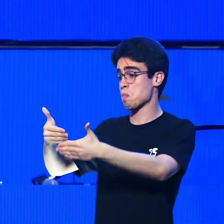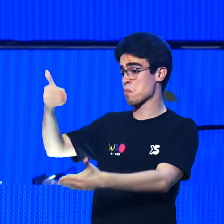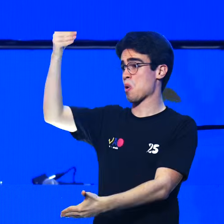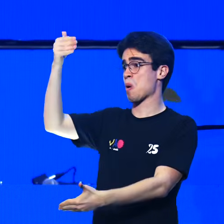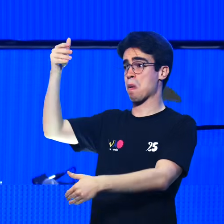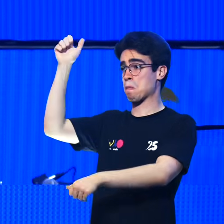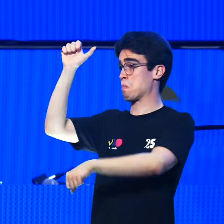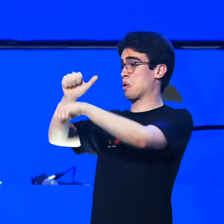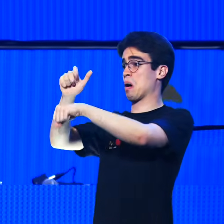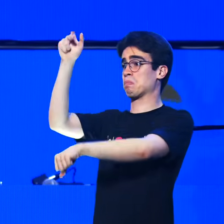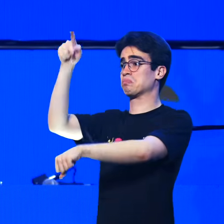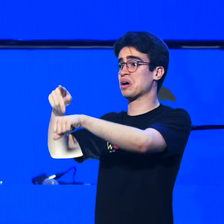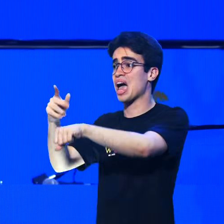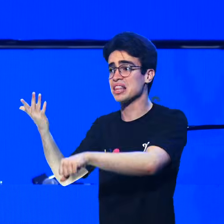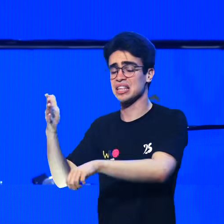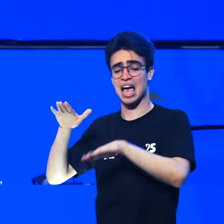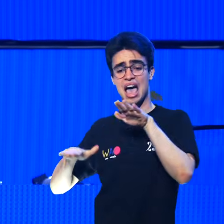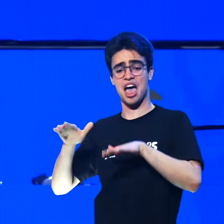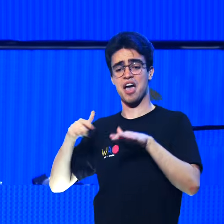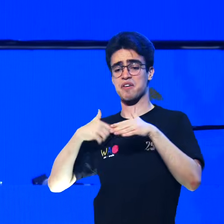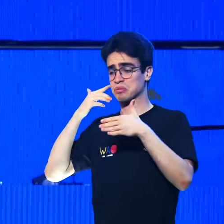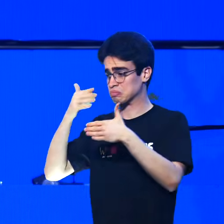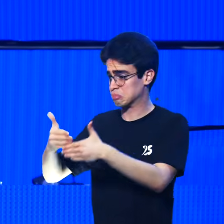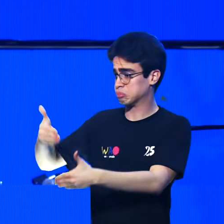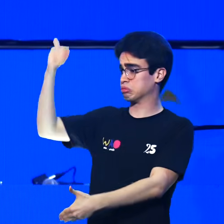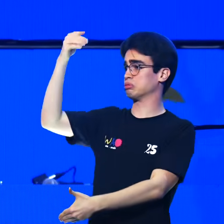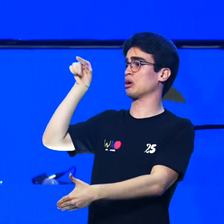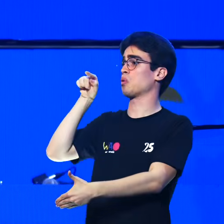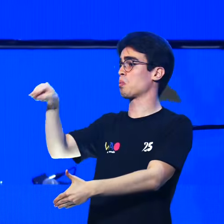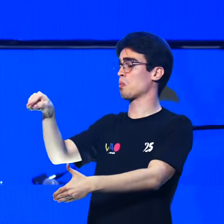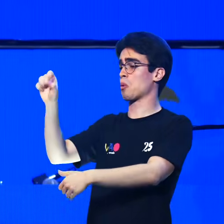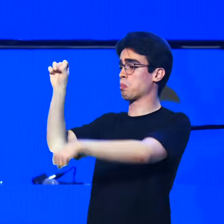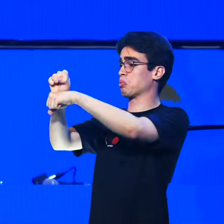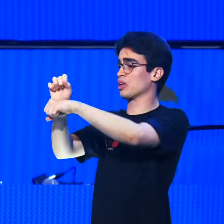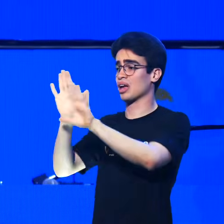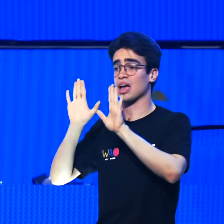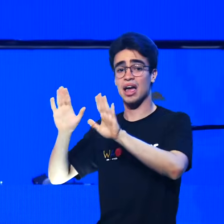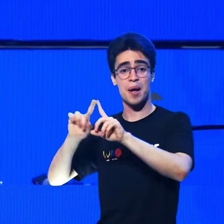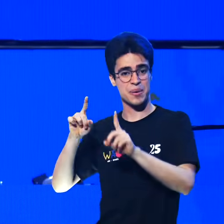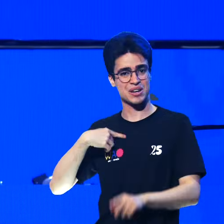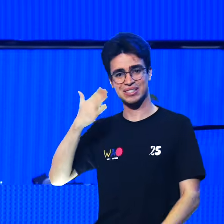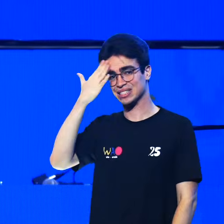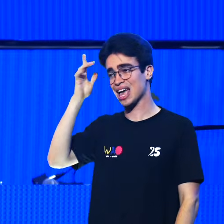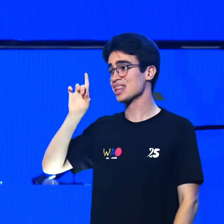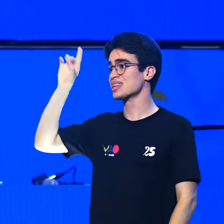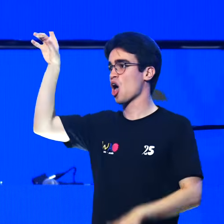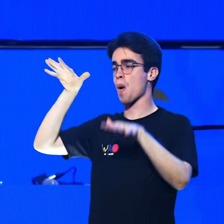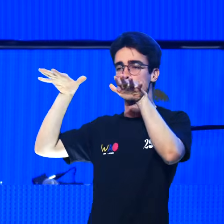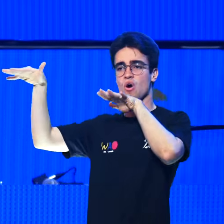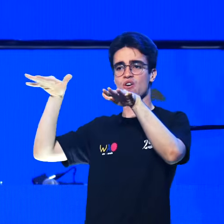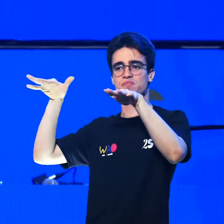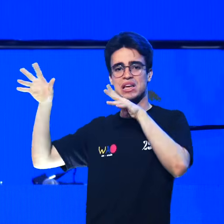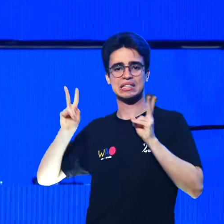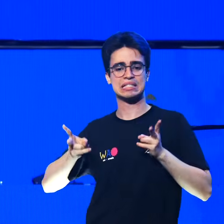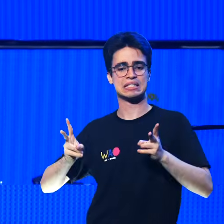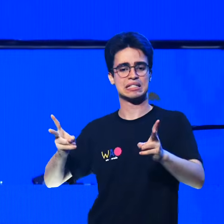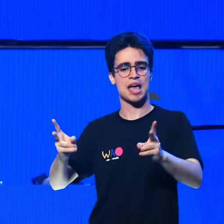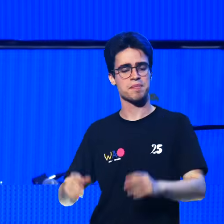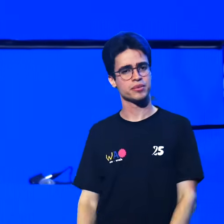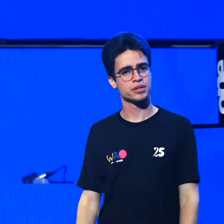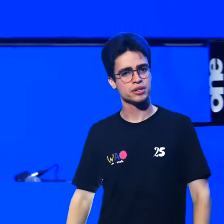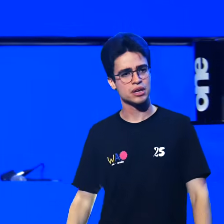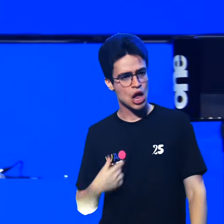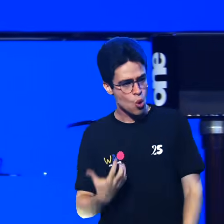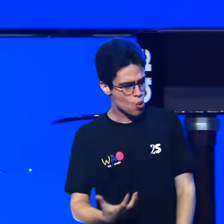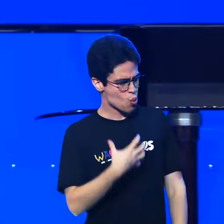pedras, mesmo que eu esteja diante de um muro estático, eu sei, o Senhor está se movendo. Aquilo